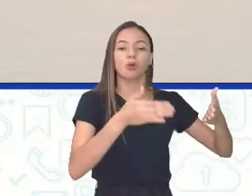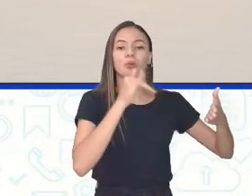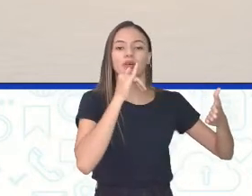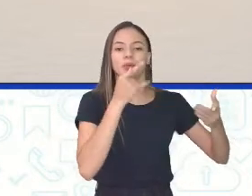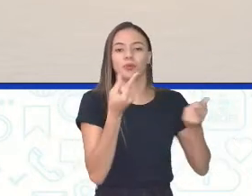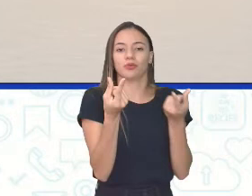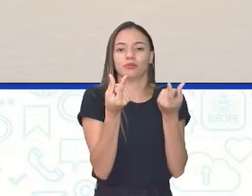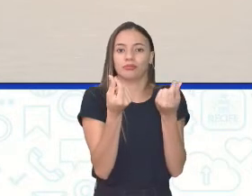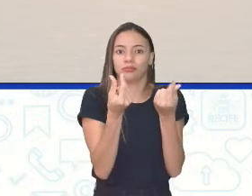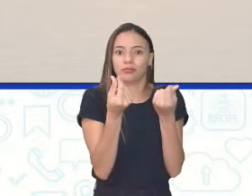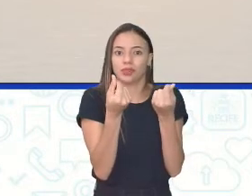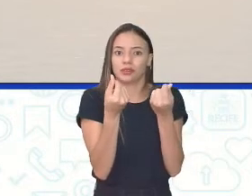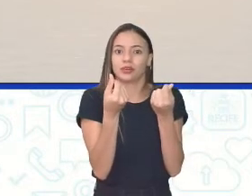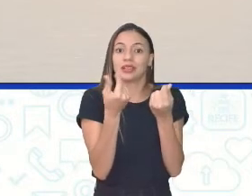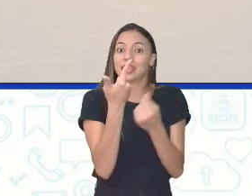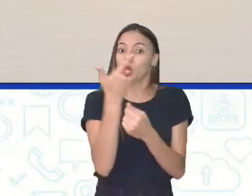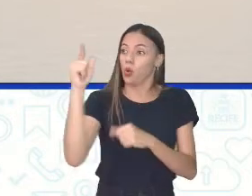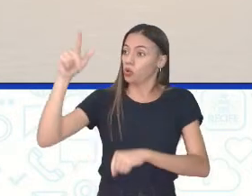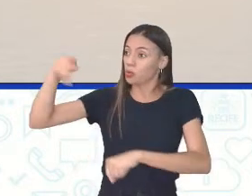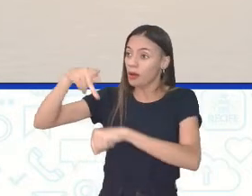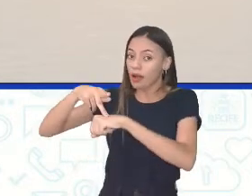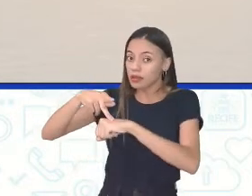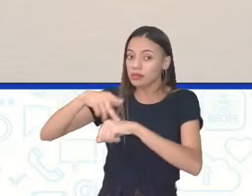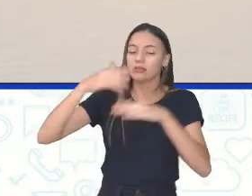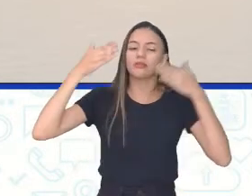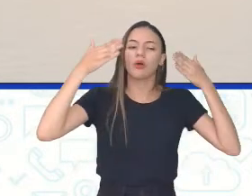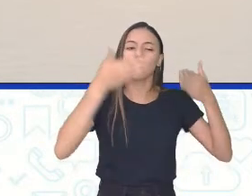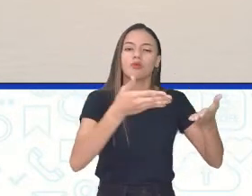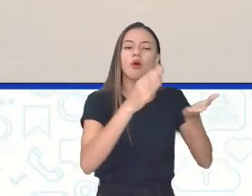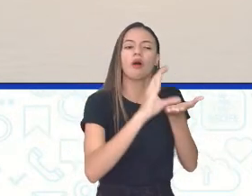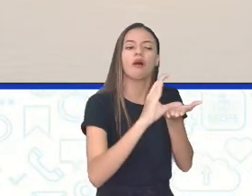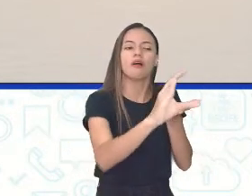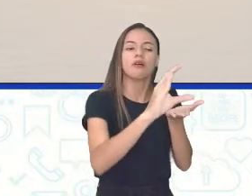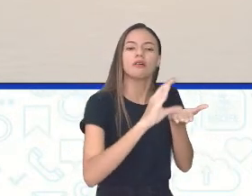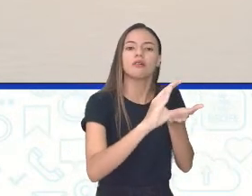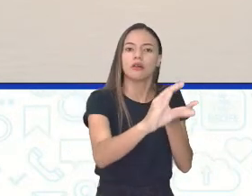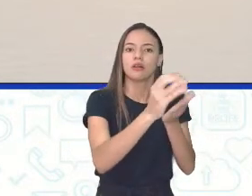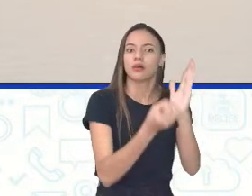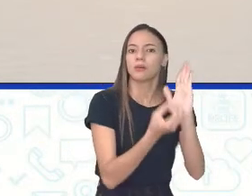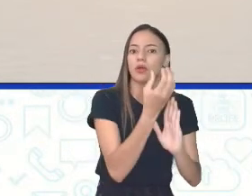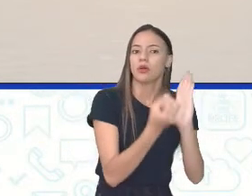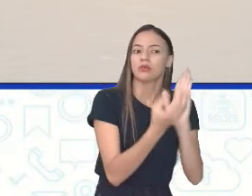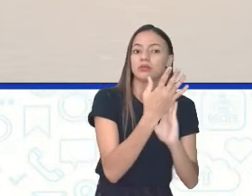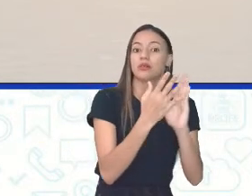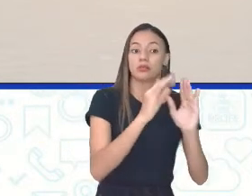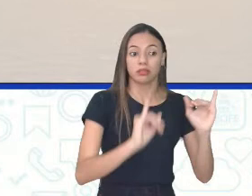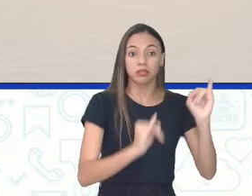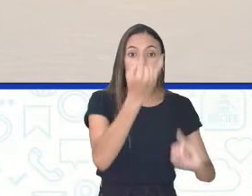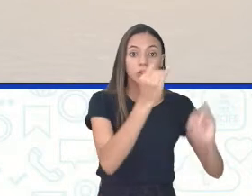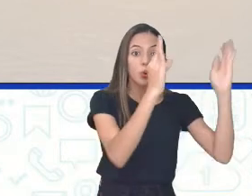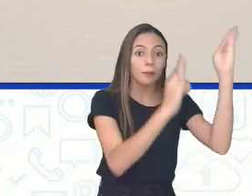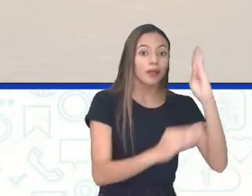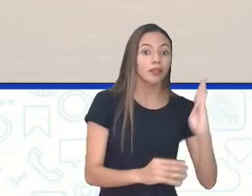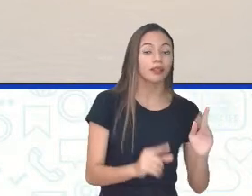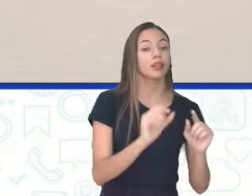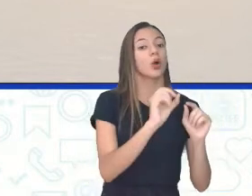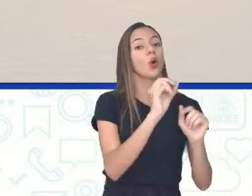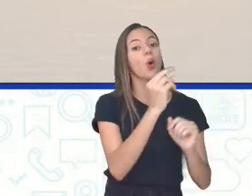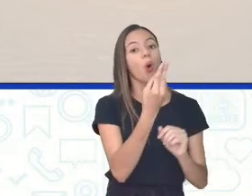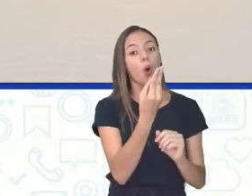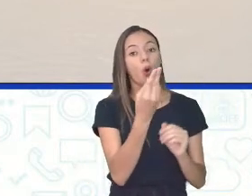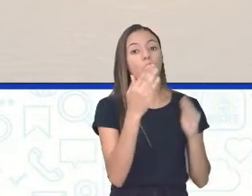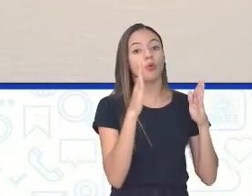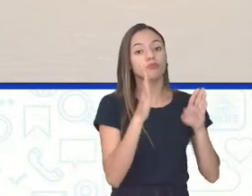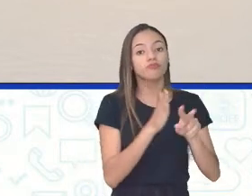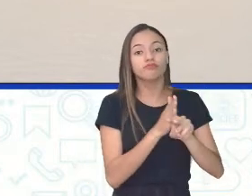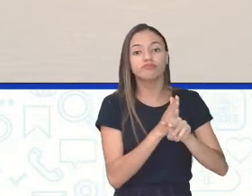capital estrangeiro, né, para investir na produção de indústrias brasileiras, ou a gente vai